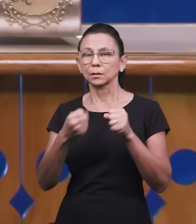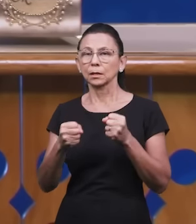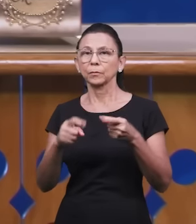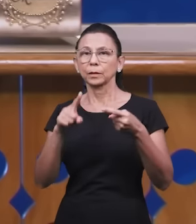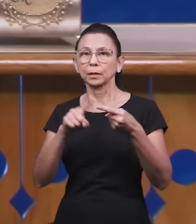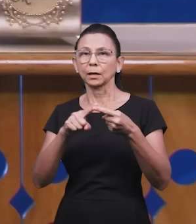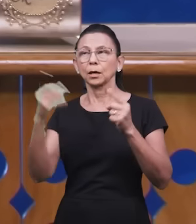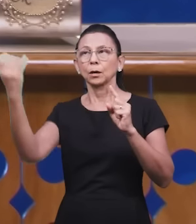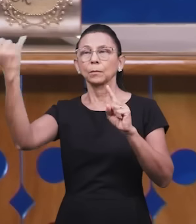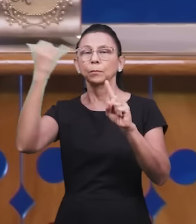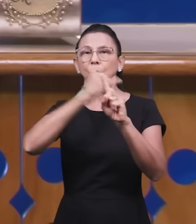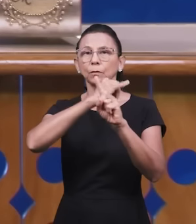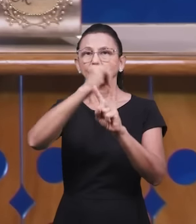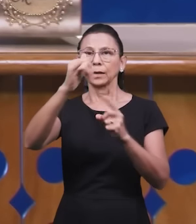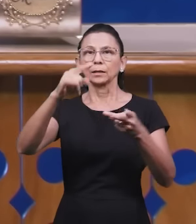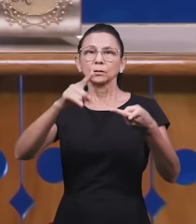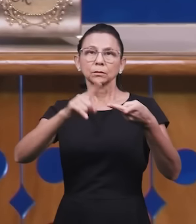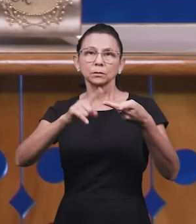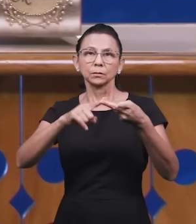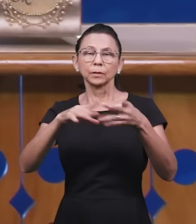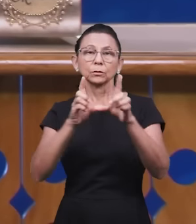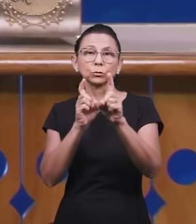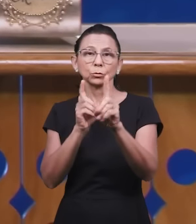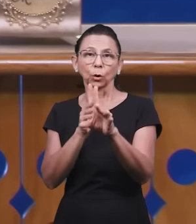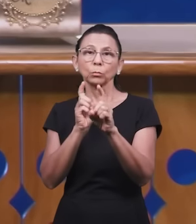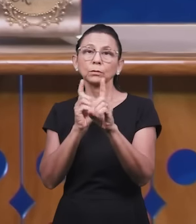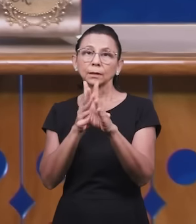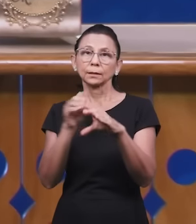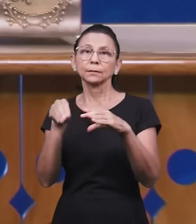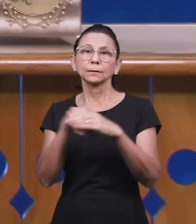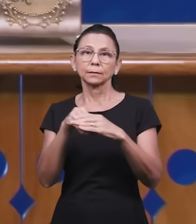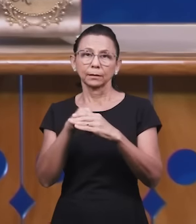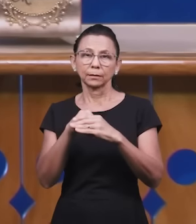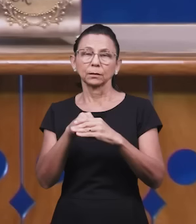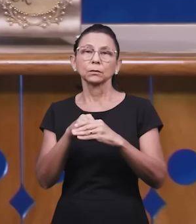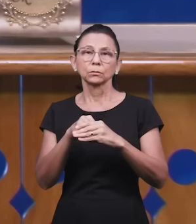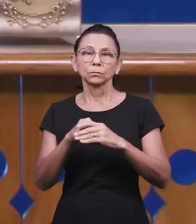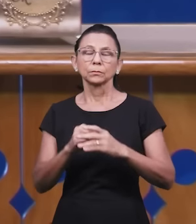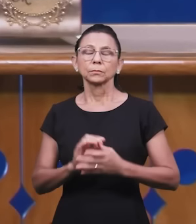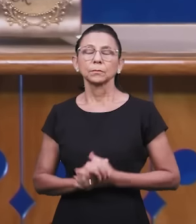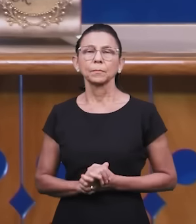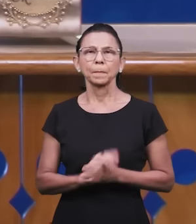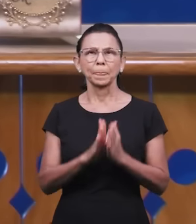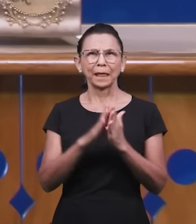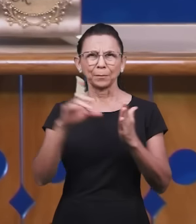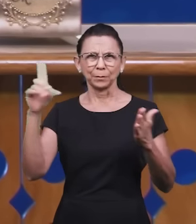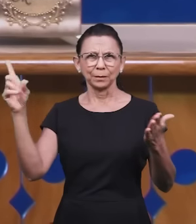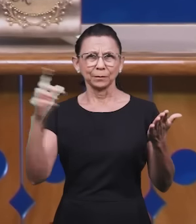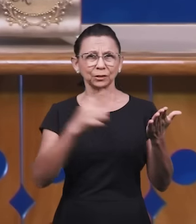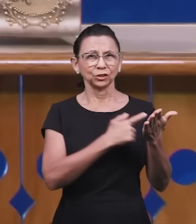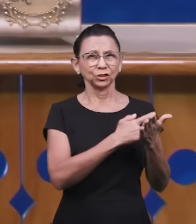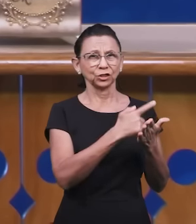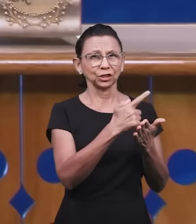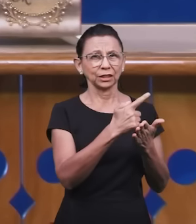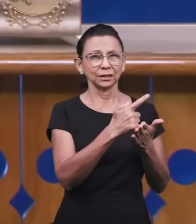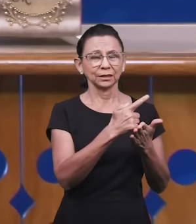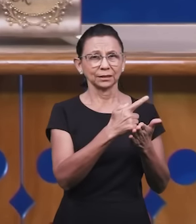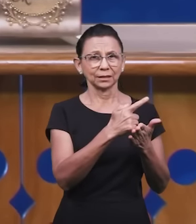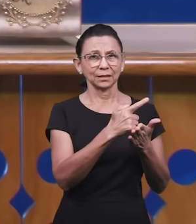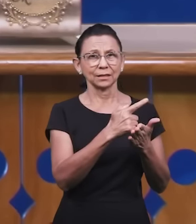é profético, porque há uma profecia em toda a palavra de Deus, desde o Velho